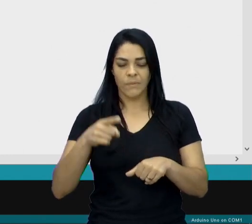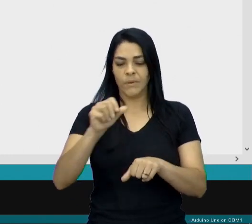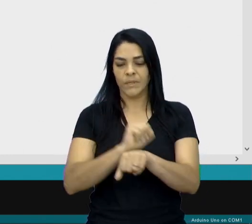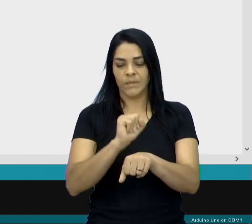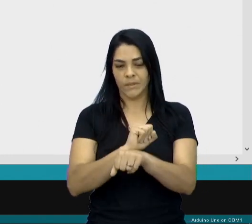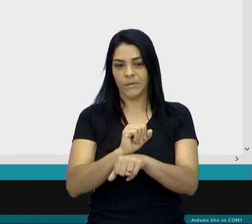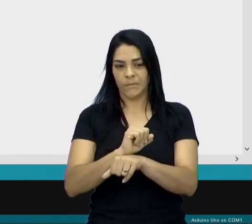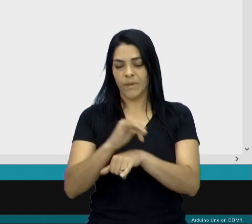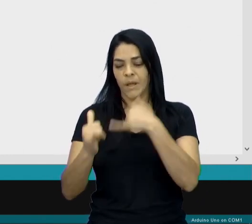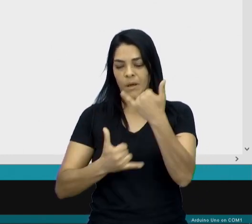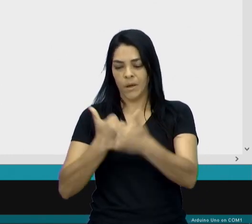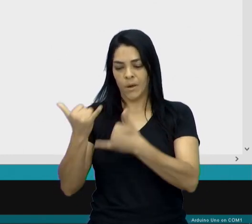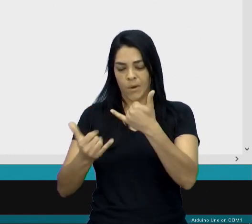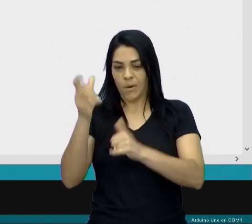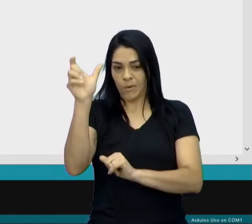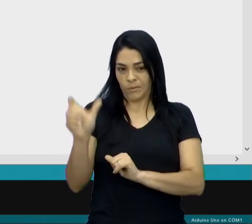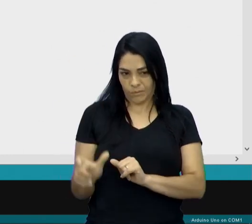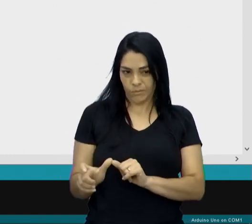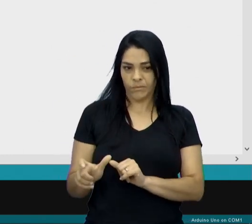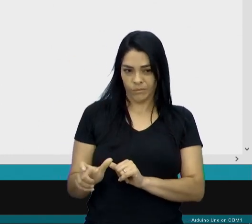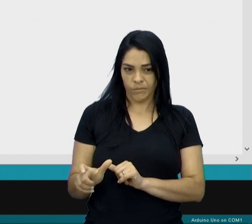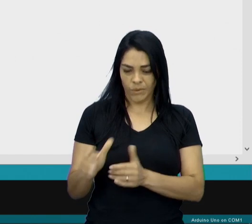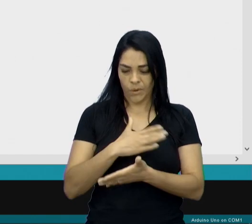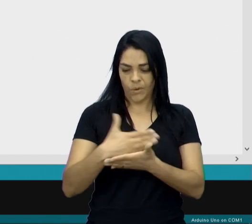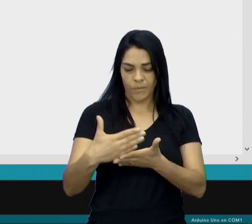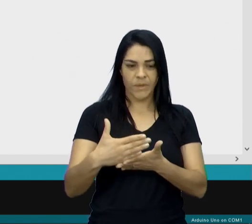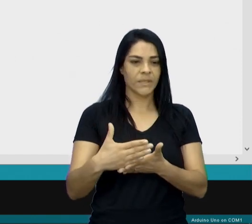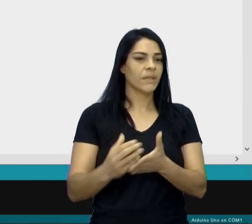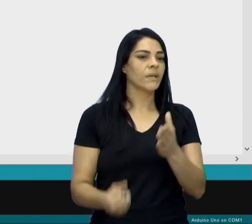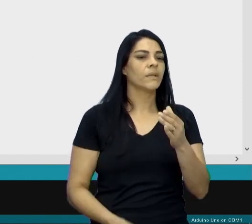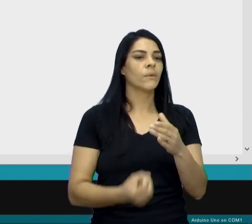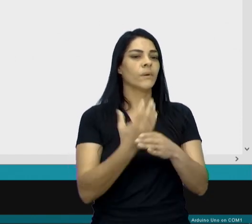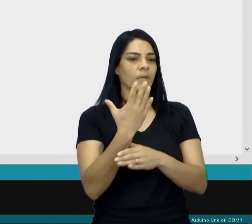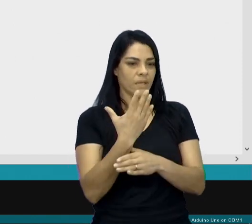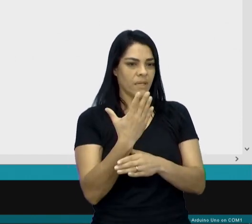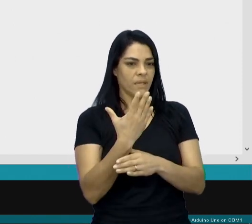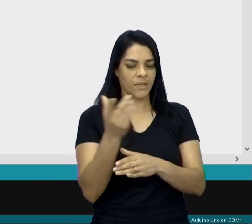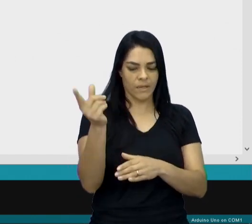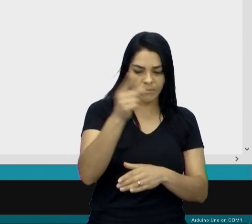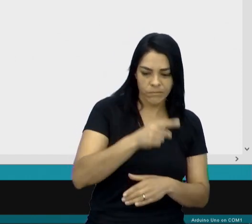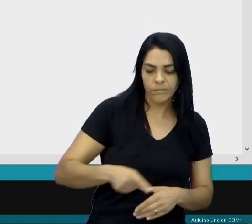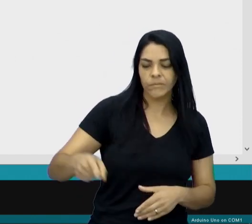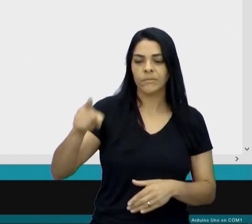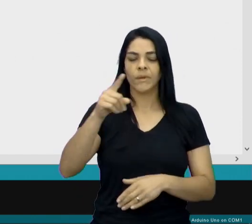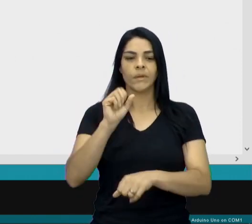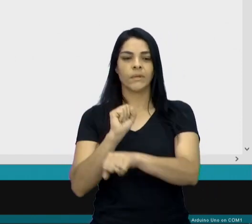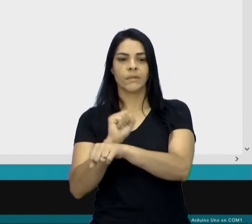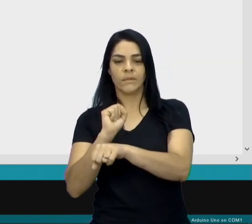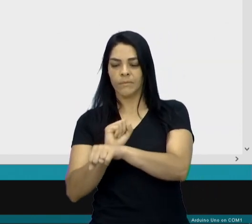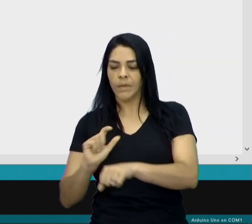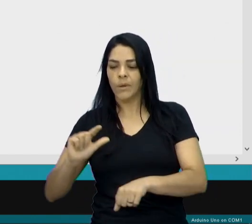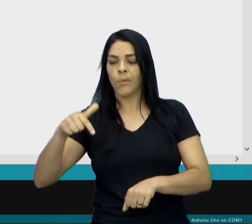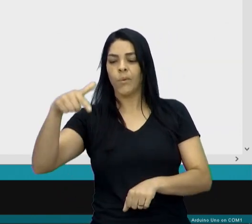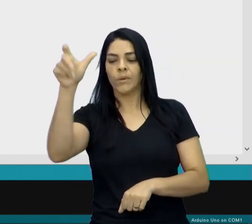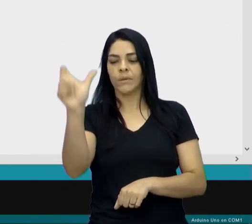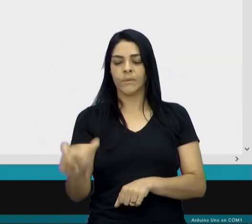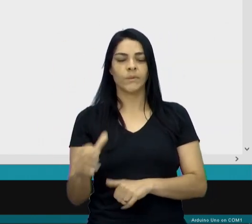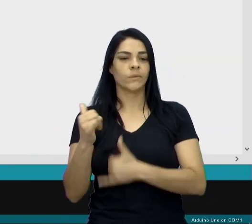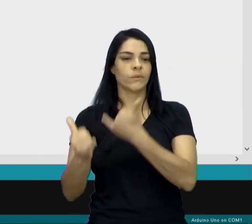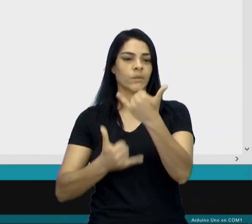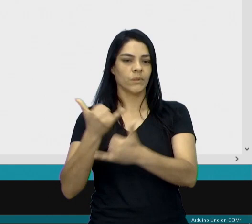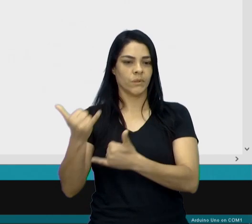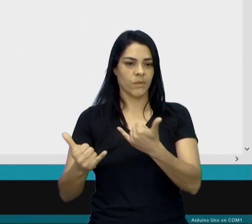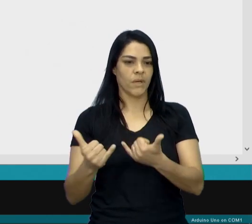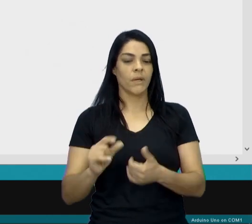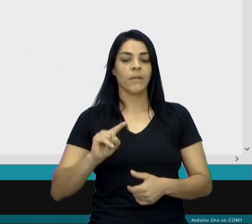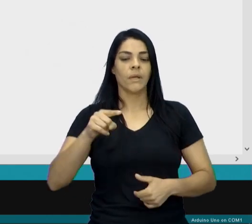certo? Então tudo isso toda hora vai acontecer, ó. Cria uma rodada, reproduz essa sequência, aguarda o jogador. E depois ele verifica